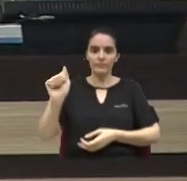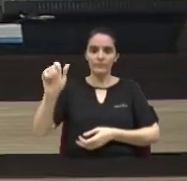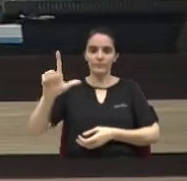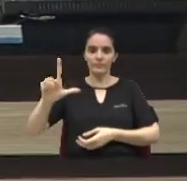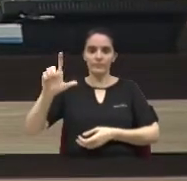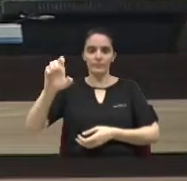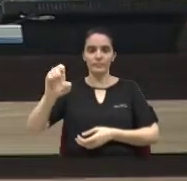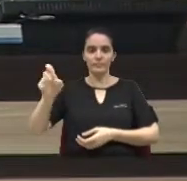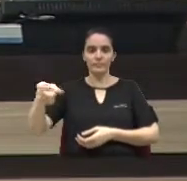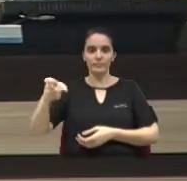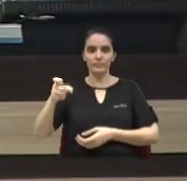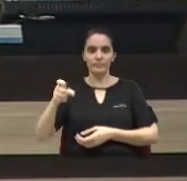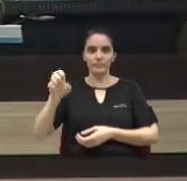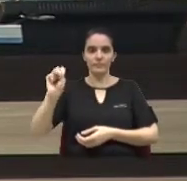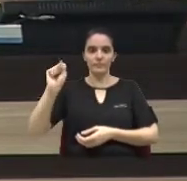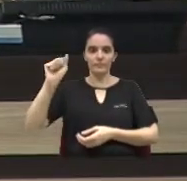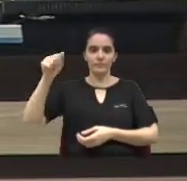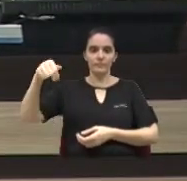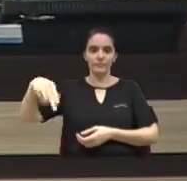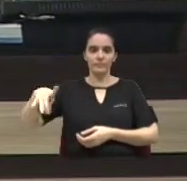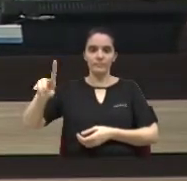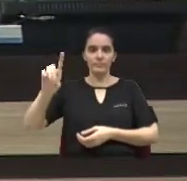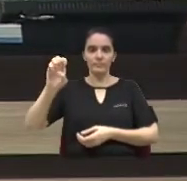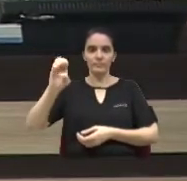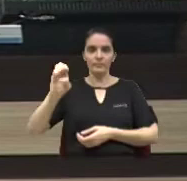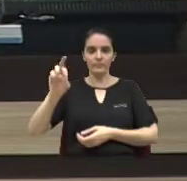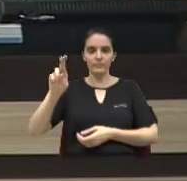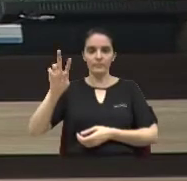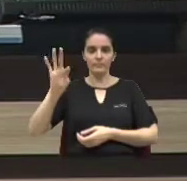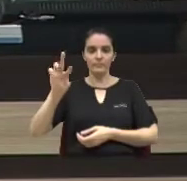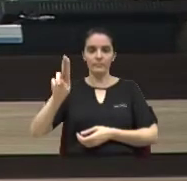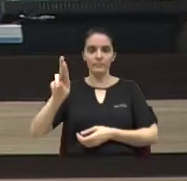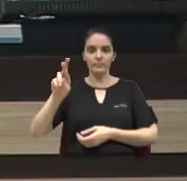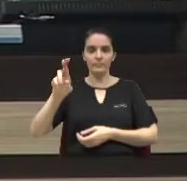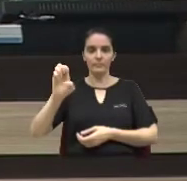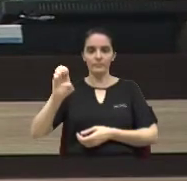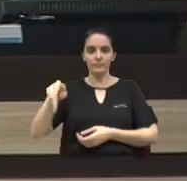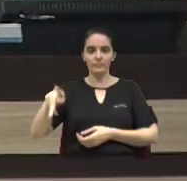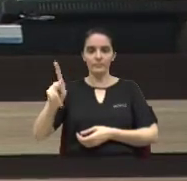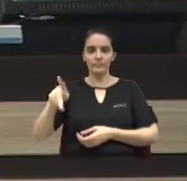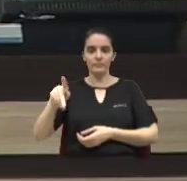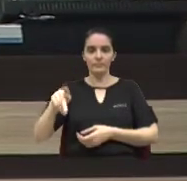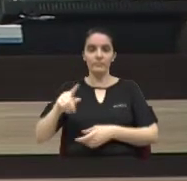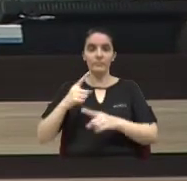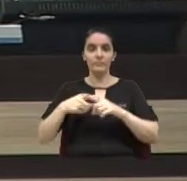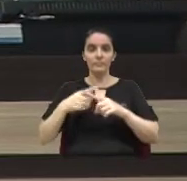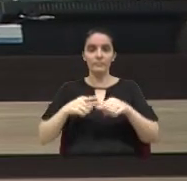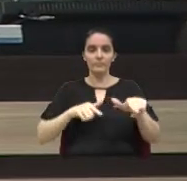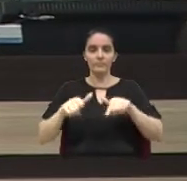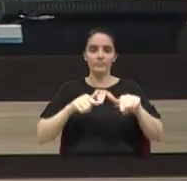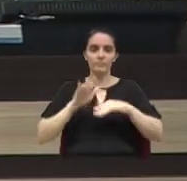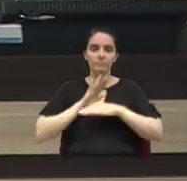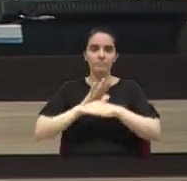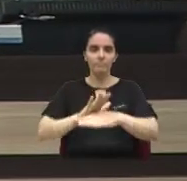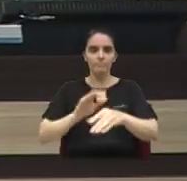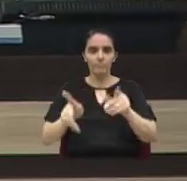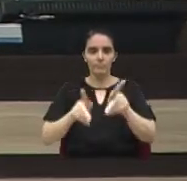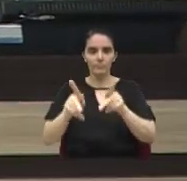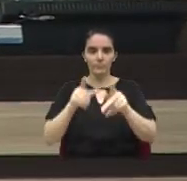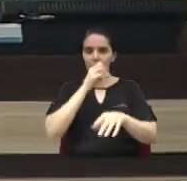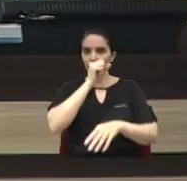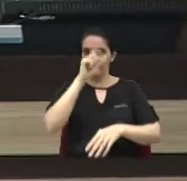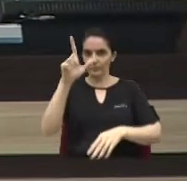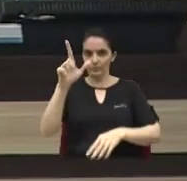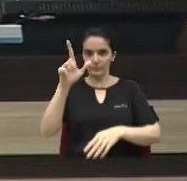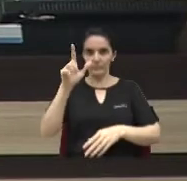Turek Machado pelos relevantes serviços prestados à população de Limeira. Projeto precisa de 2 terços, presidente vota. Projeto não